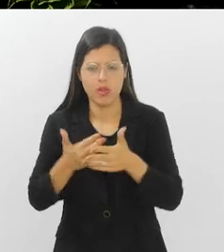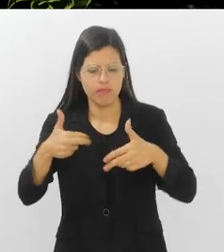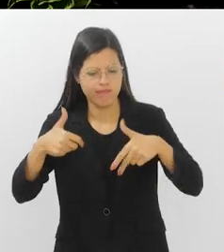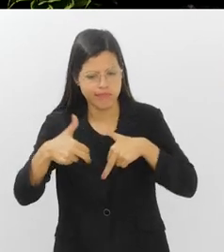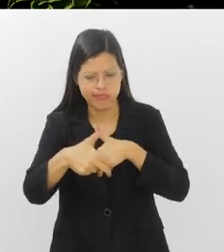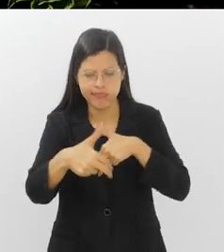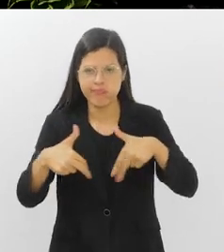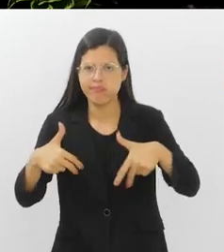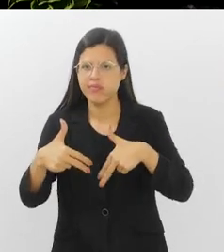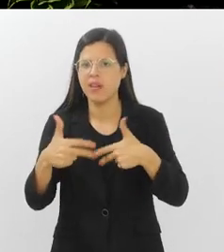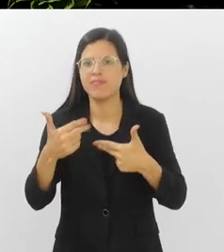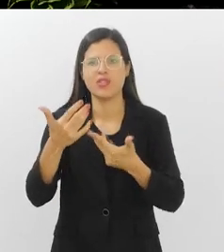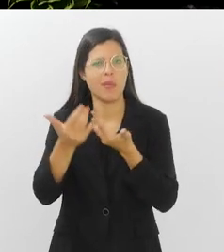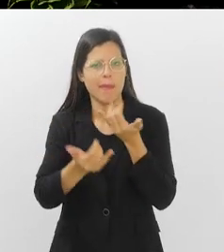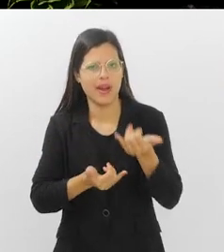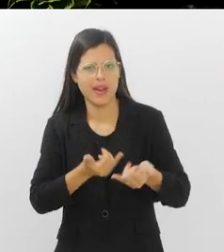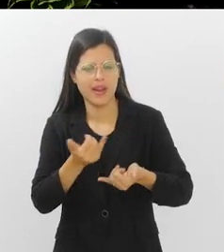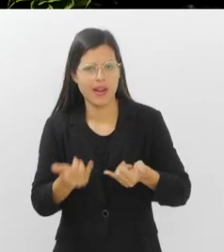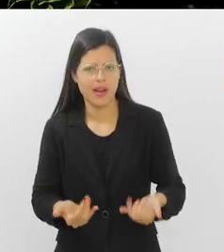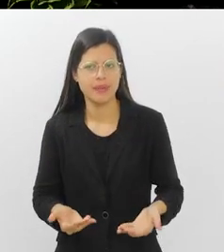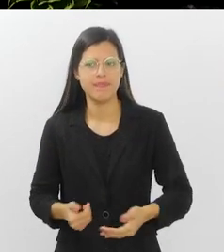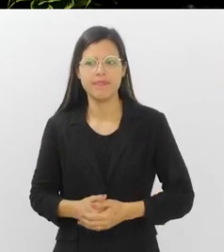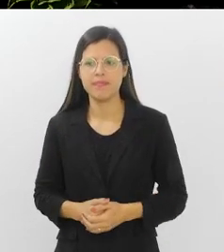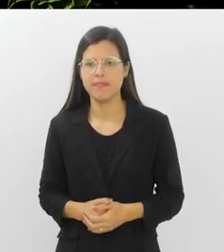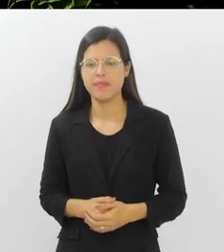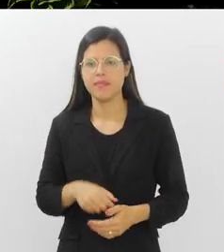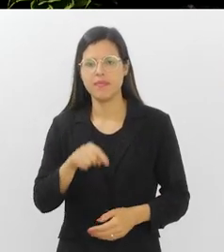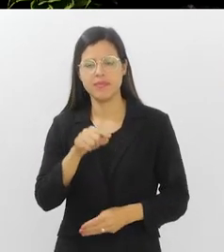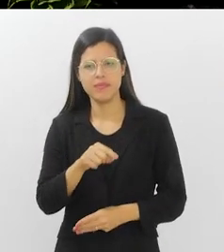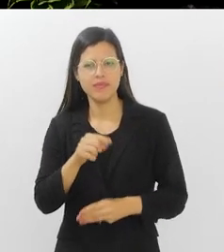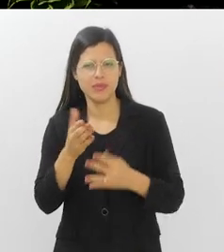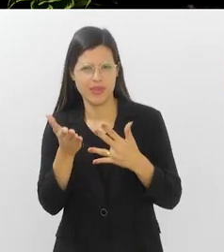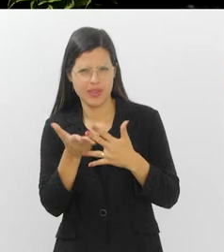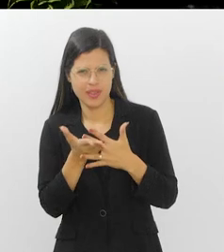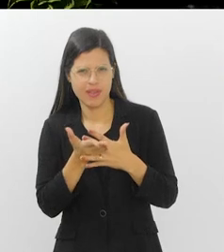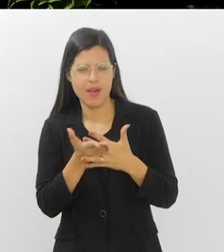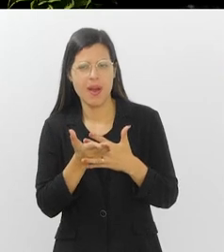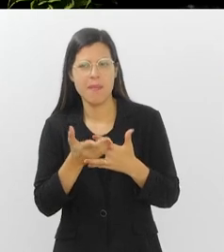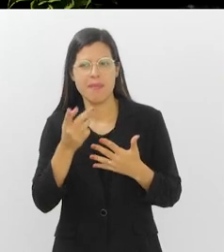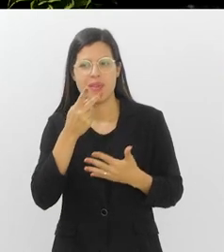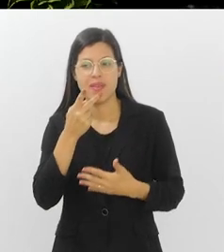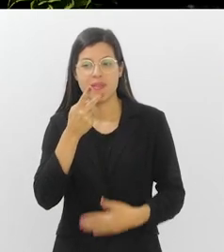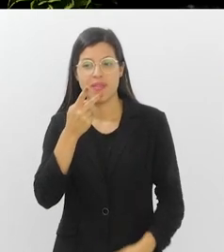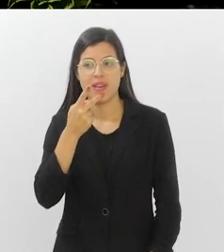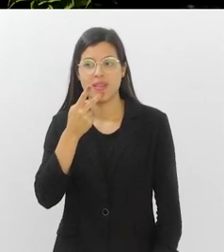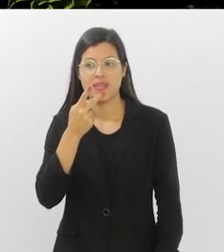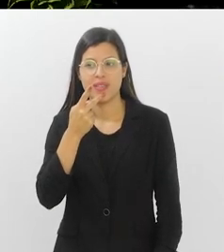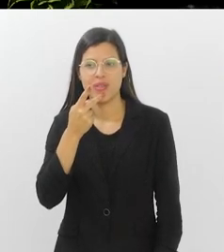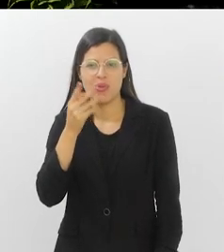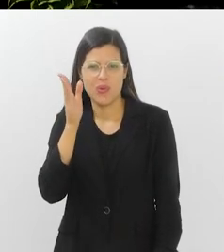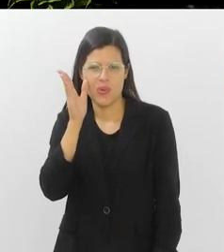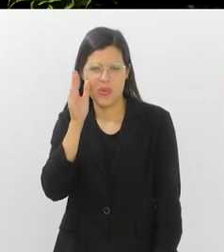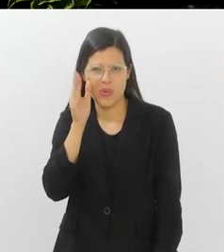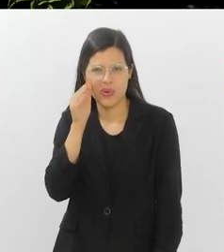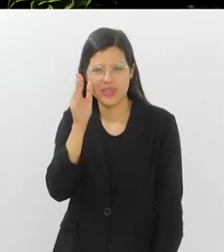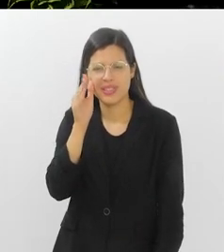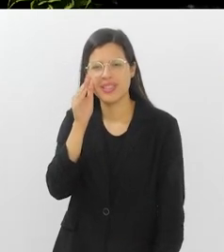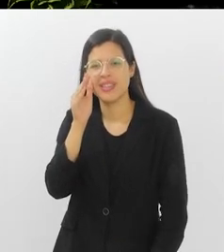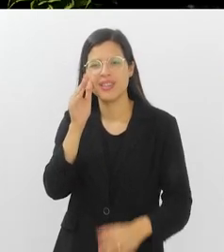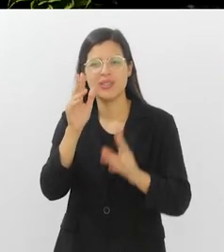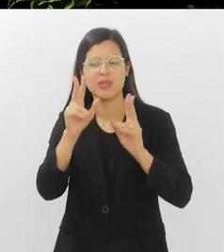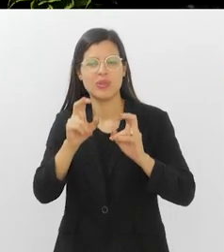locomover de se divertir e aí você no nosso intervalo tava me contando uma curiosidade